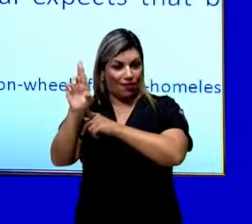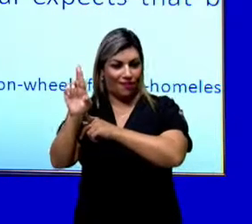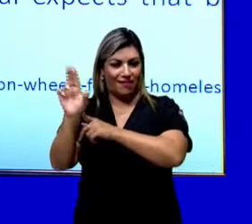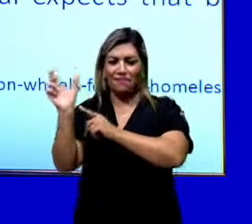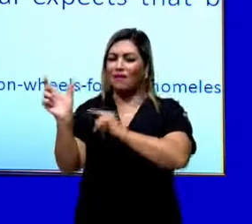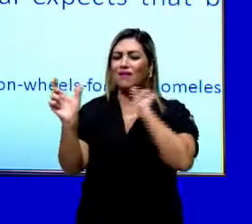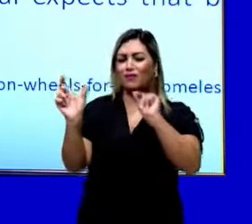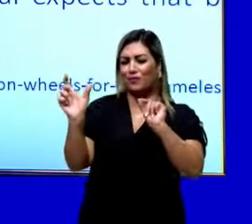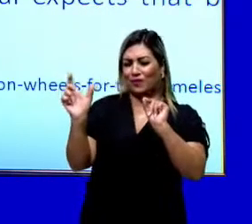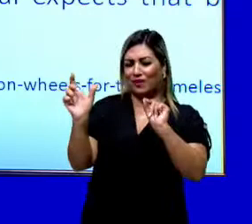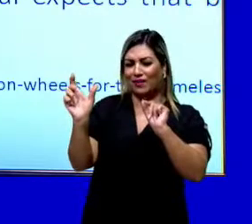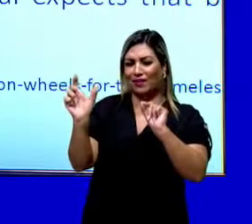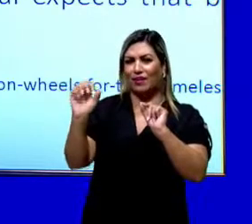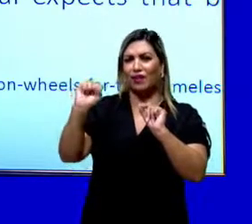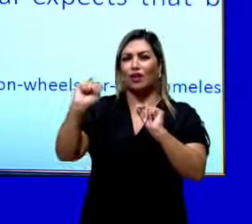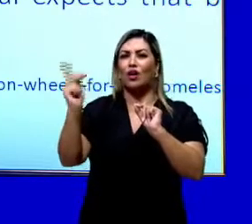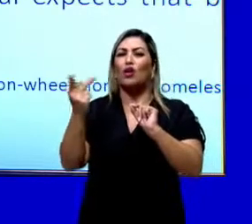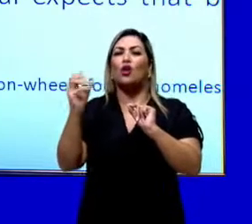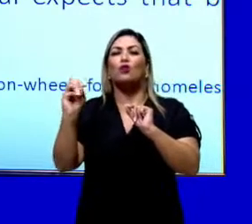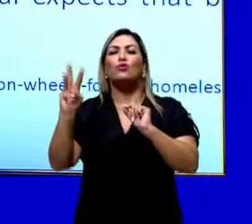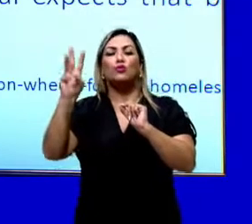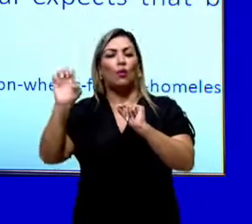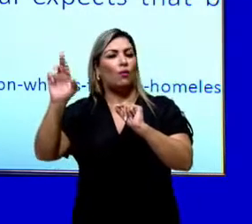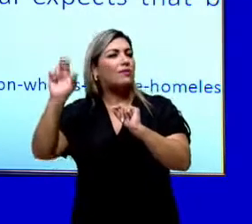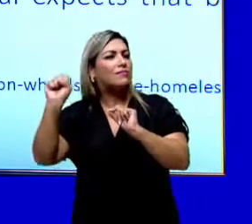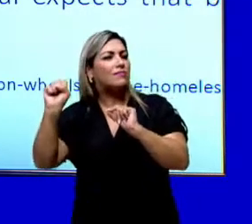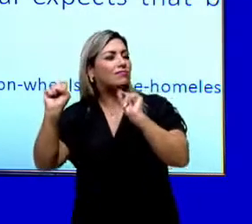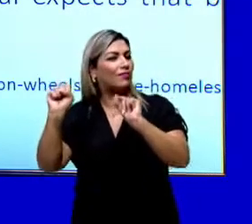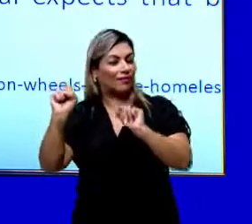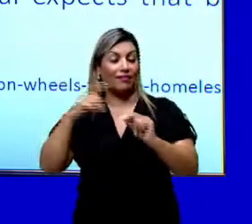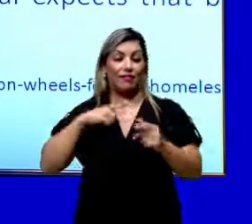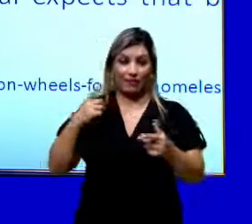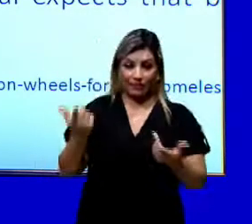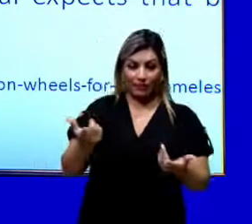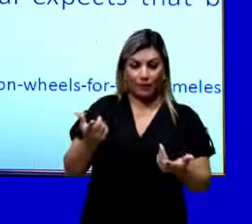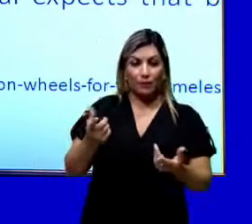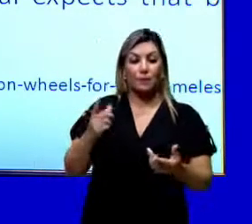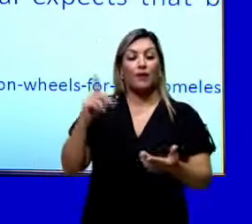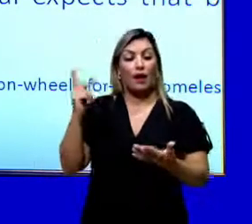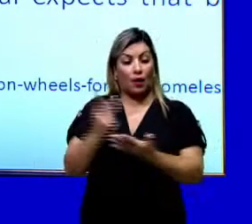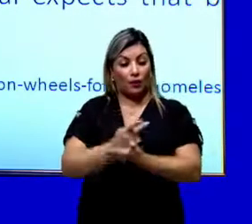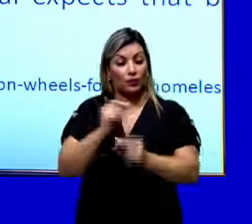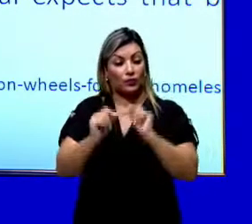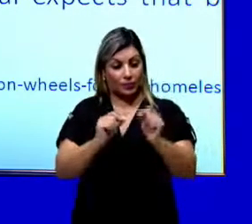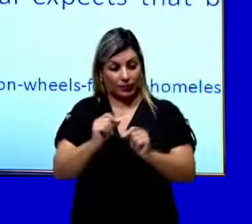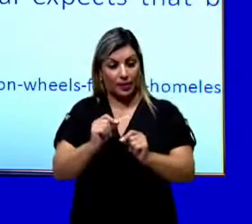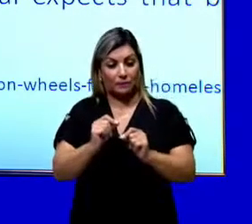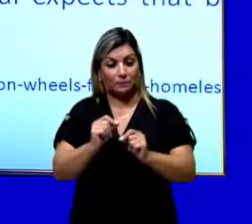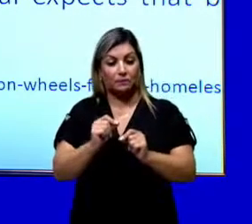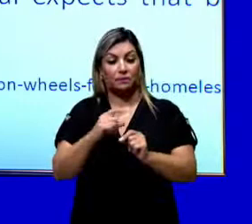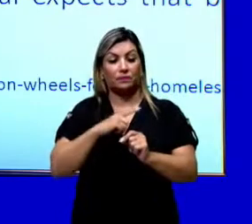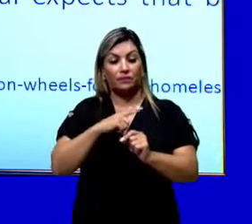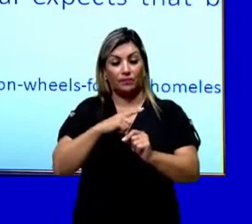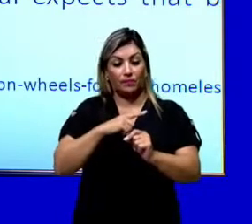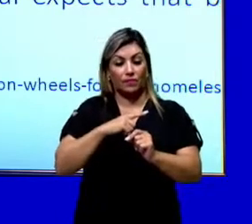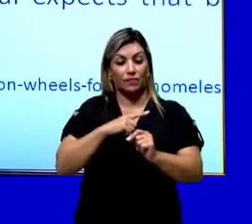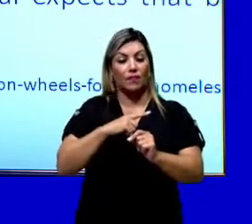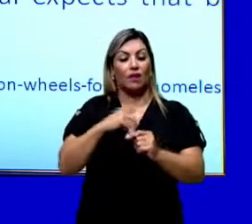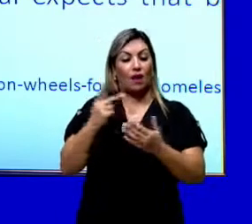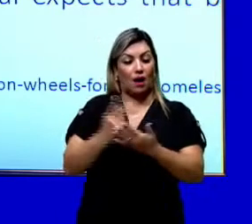vocês Rômulo e shower sempre Francisco only heard about Six team to and shower